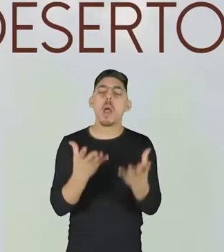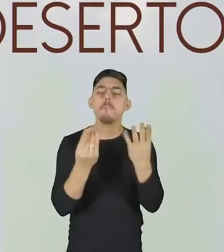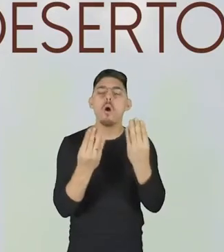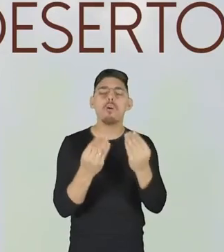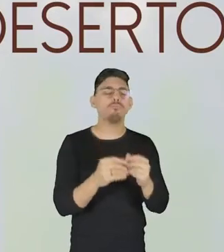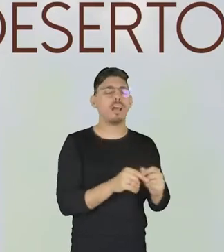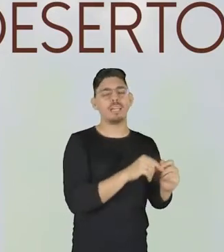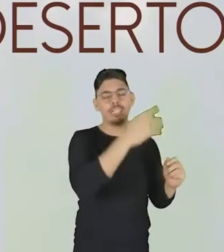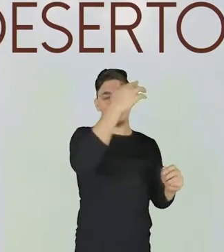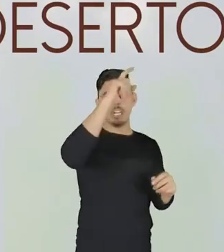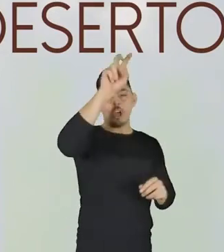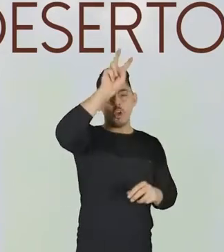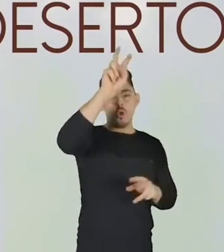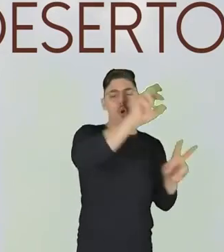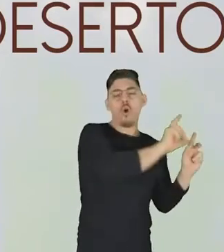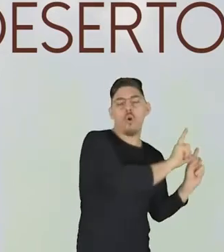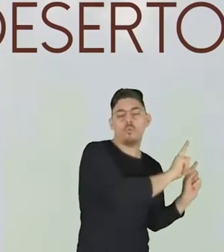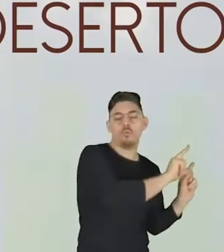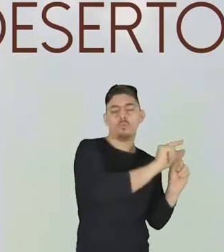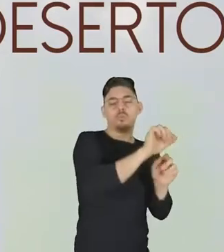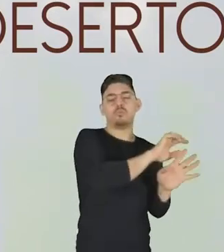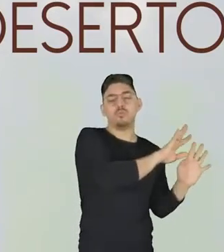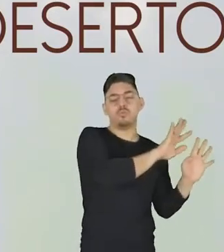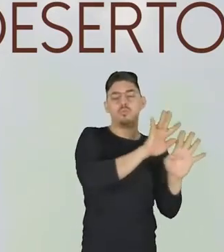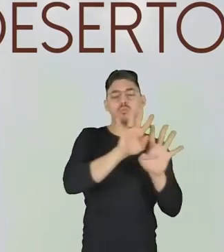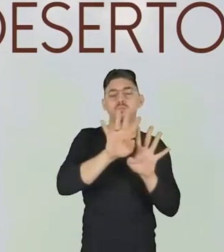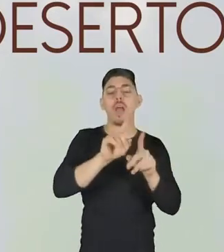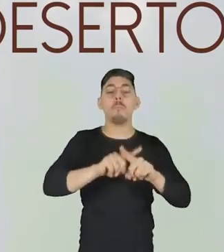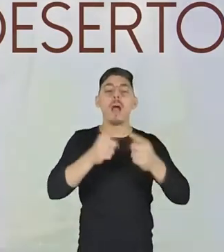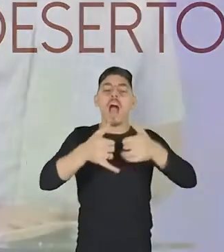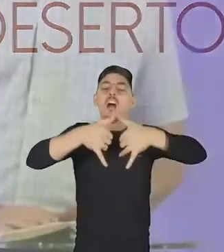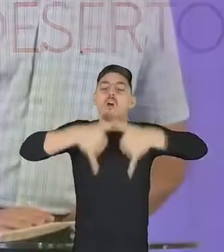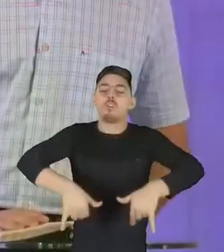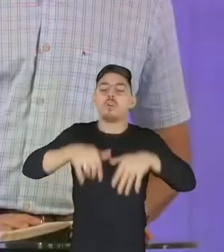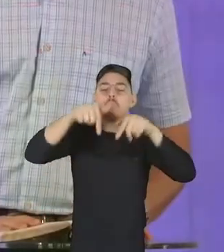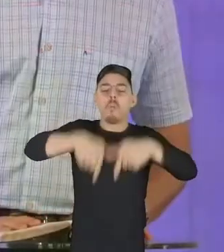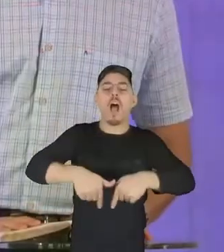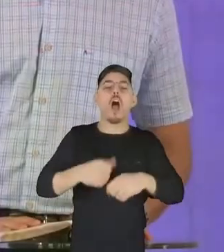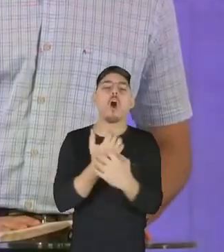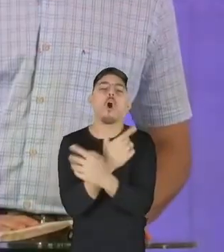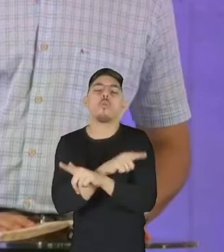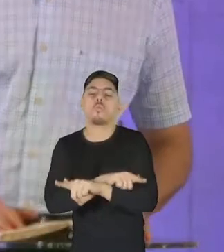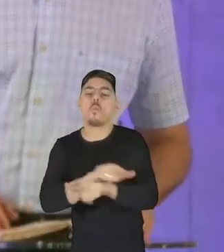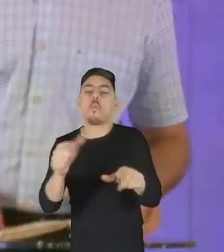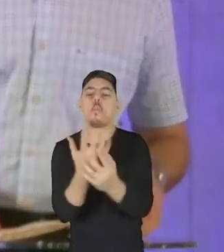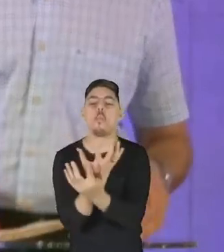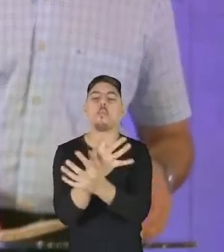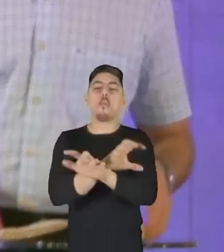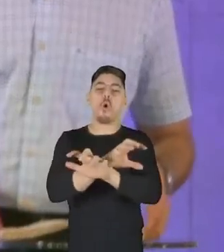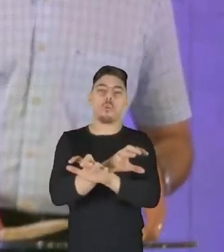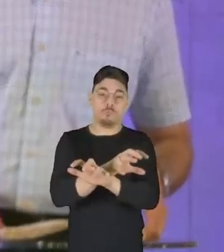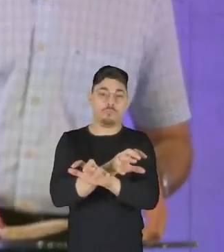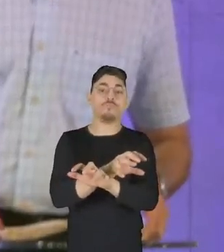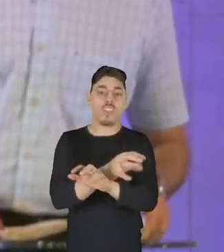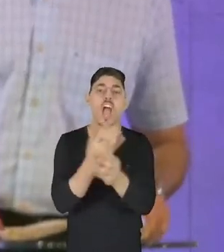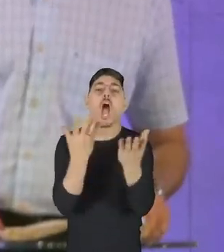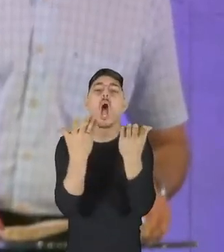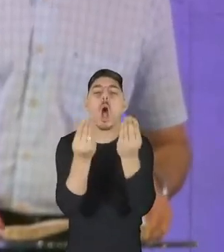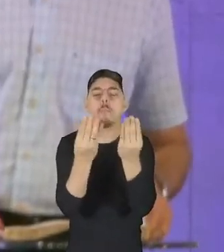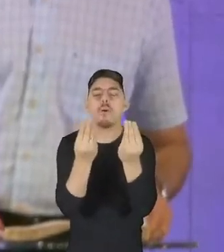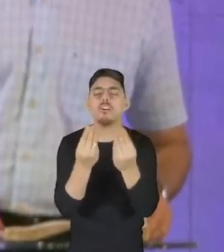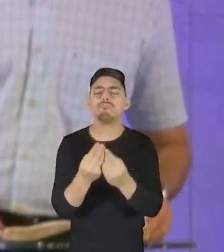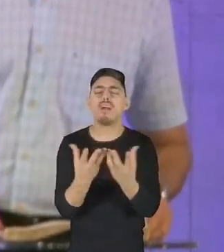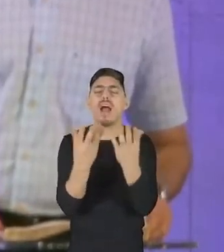Muitos saíram do Egito, mas estão estagnados no deserto. Muitos estão estagnados